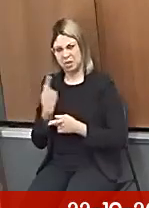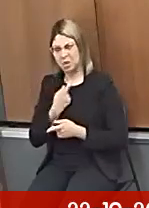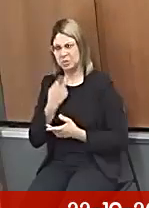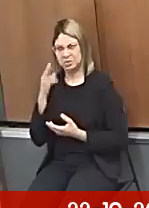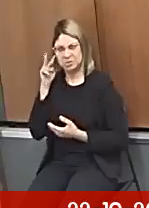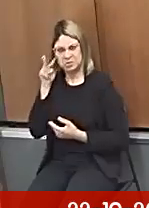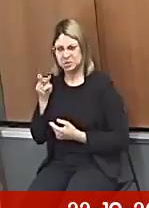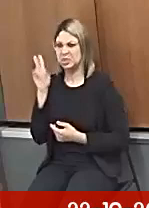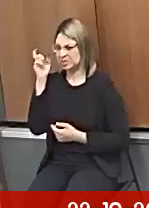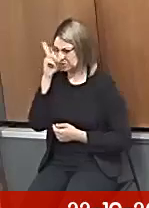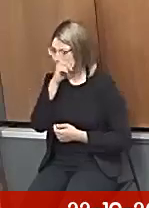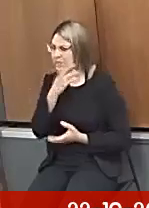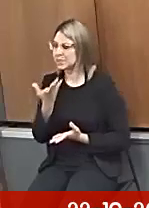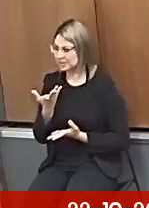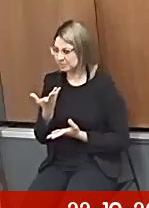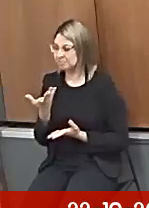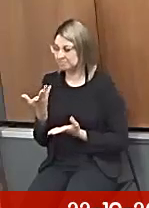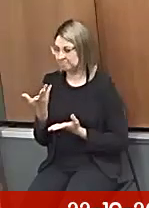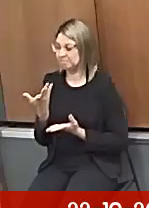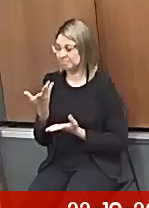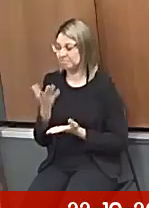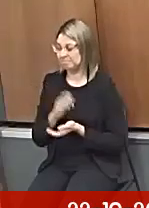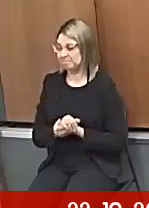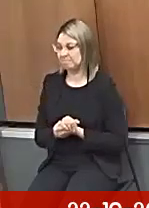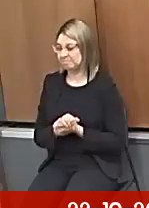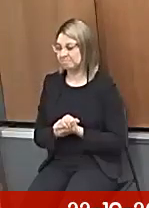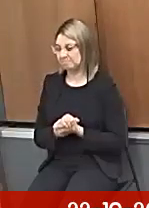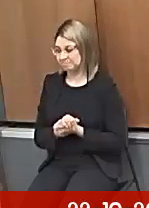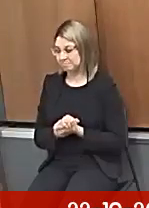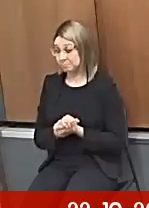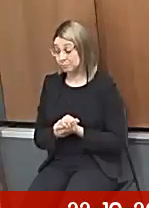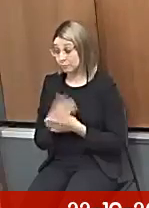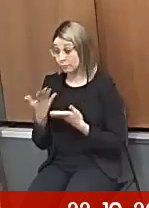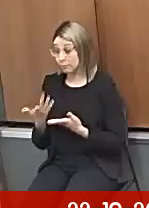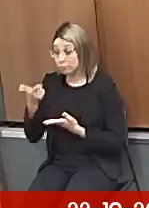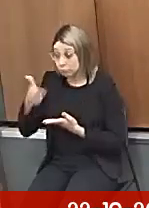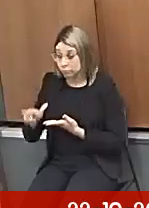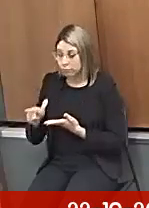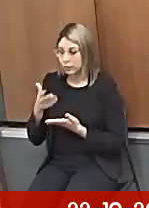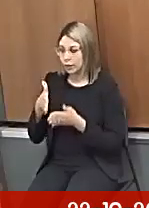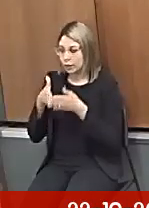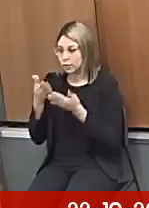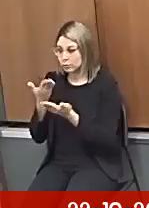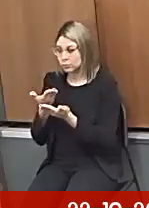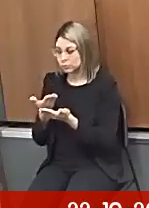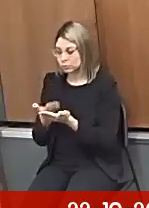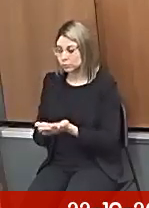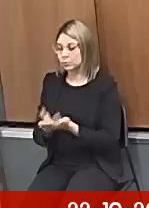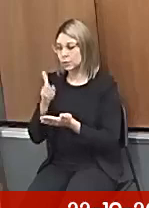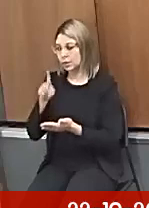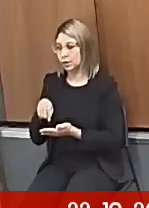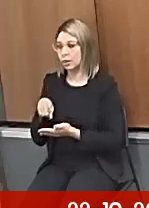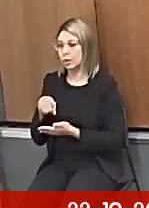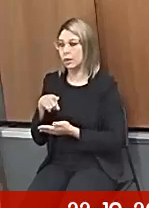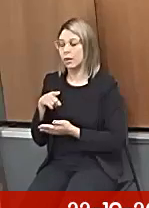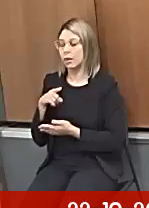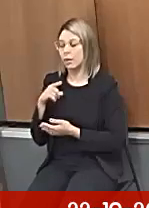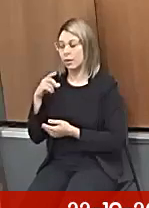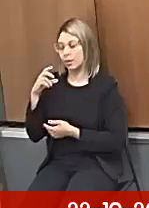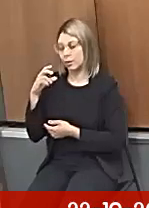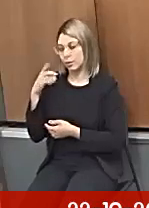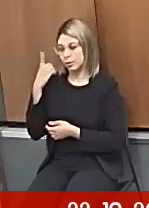raramente vê nas nossas ações publicitárias. O próximo requerimento, de autoria do deputado Zé Guilherme, requer seja formulado